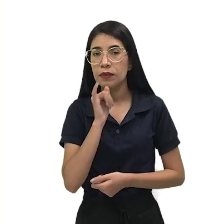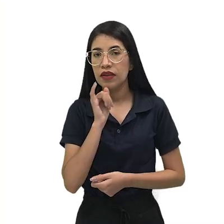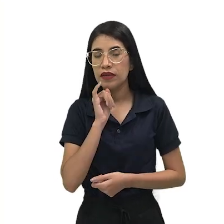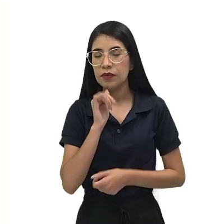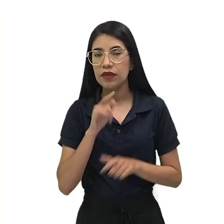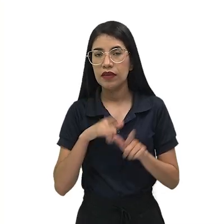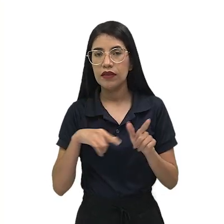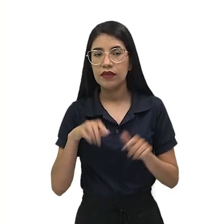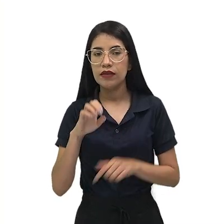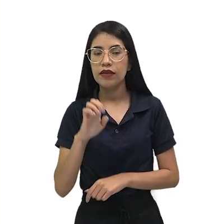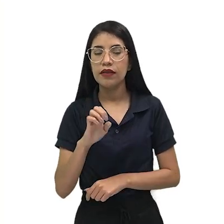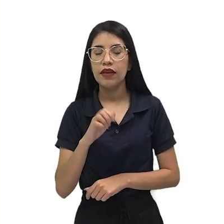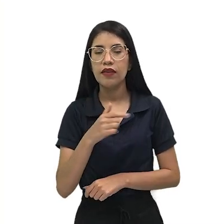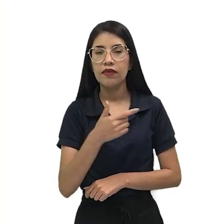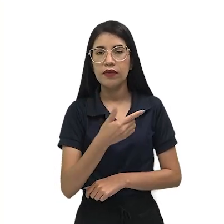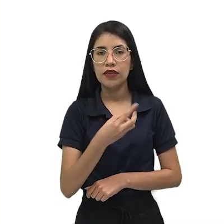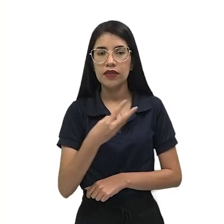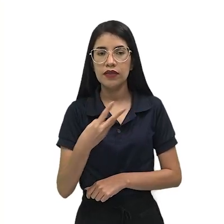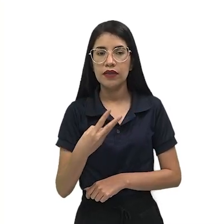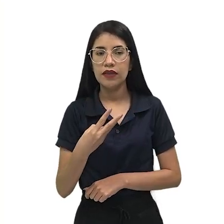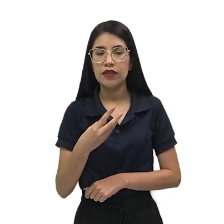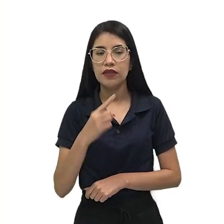069,